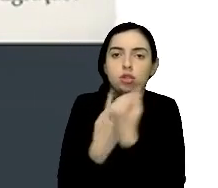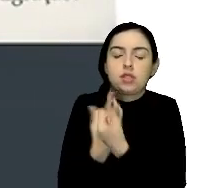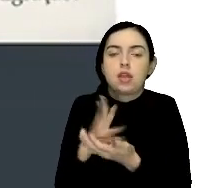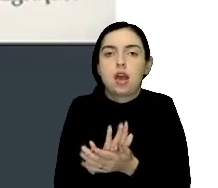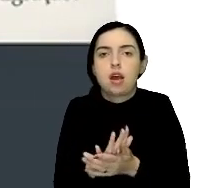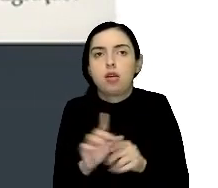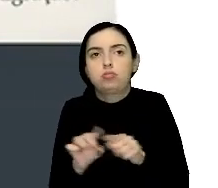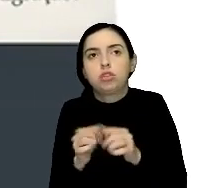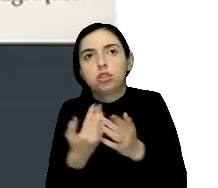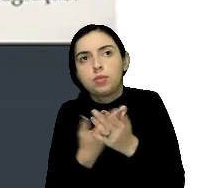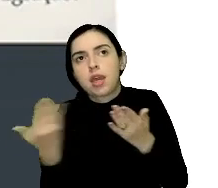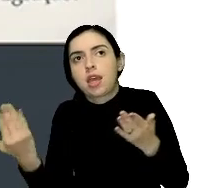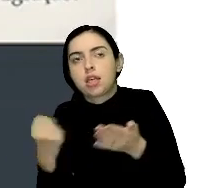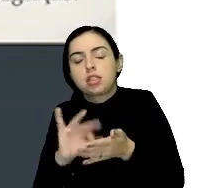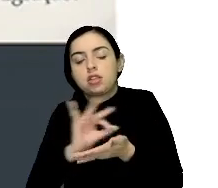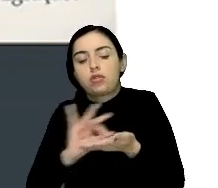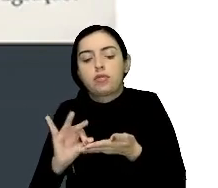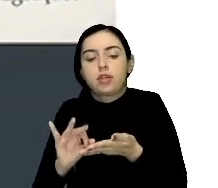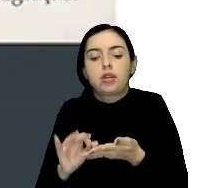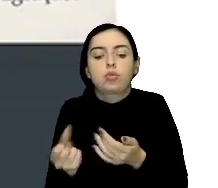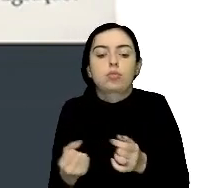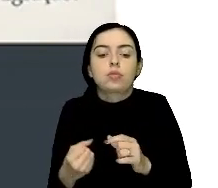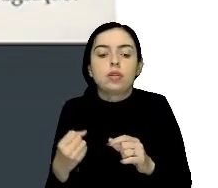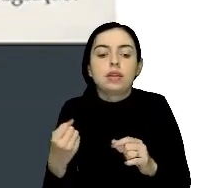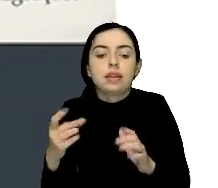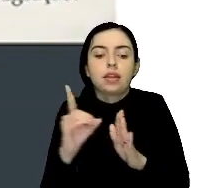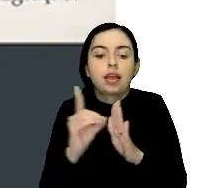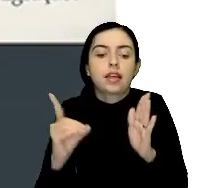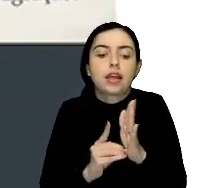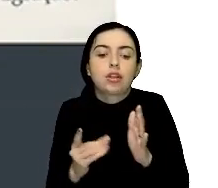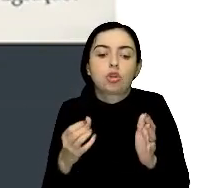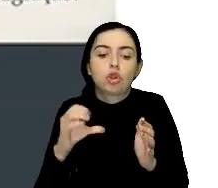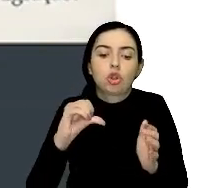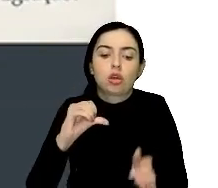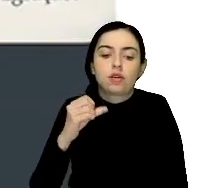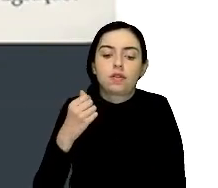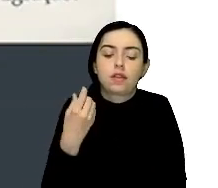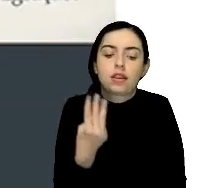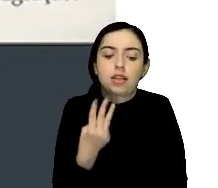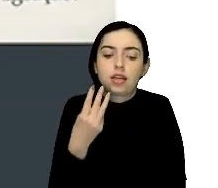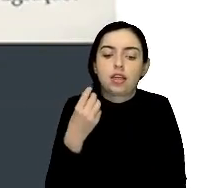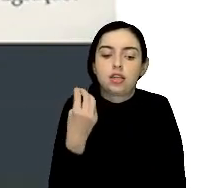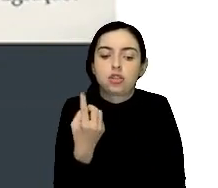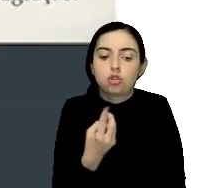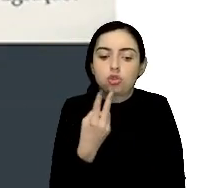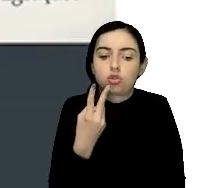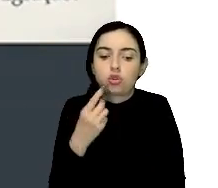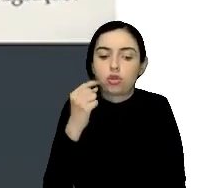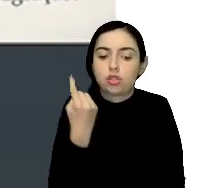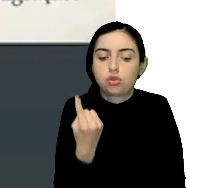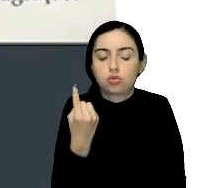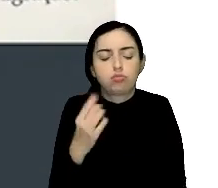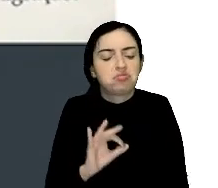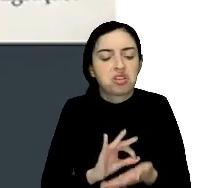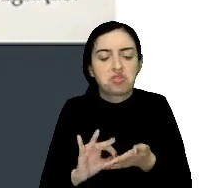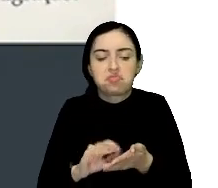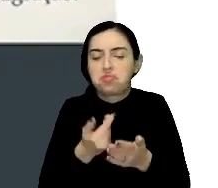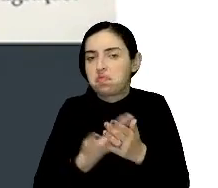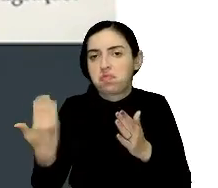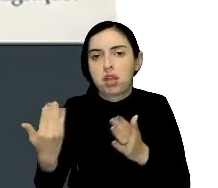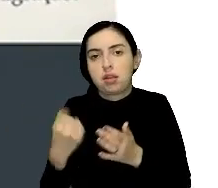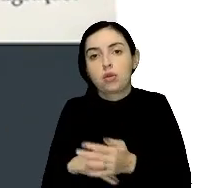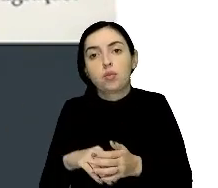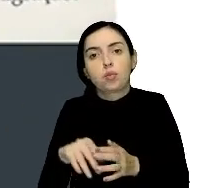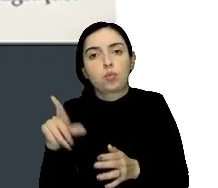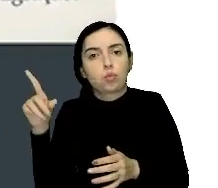dispensa de visto, né? O decreto 9731 de 16 de março de 2019 é aquele que dispensa o visto dos americanos,